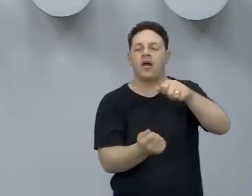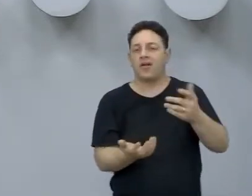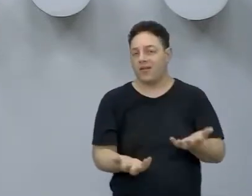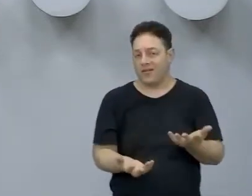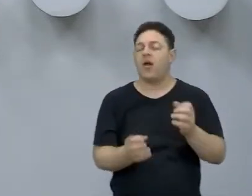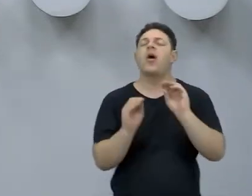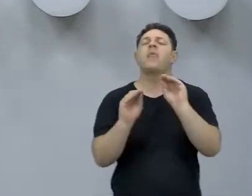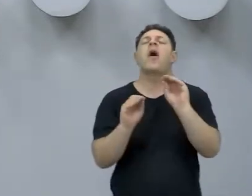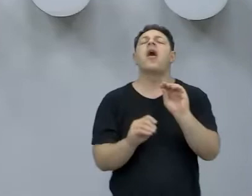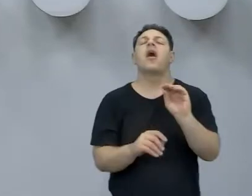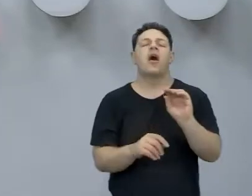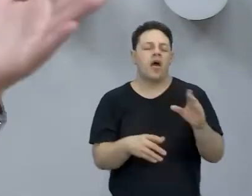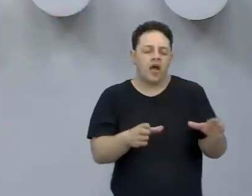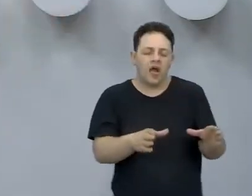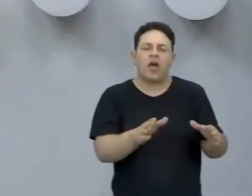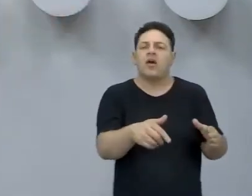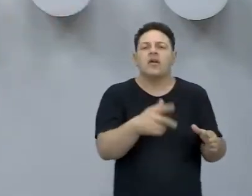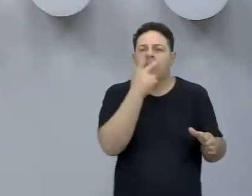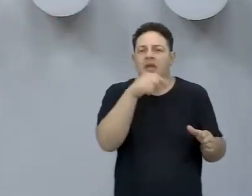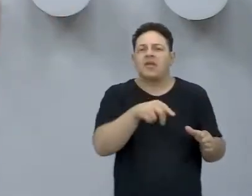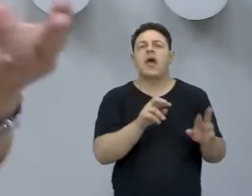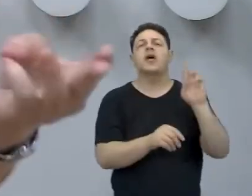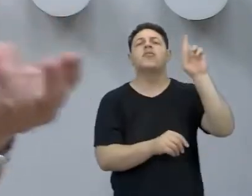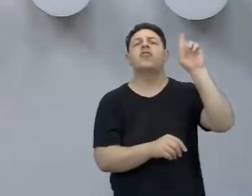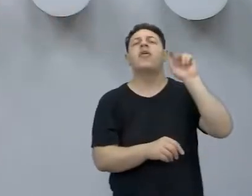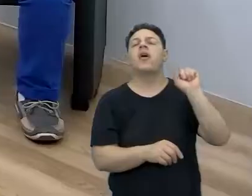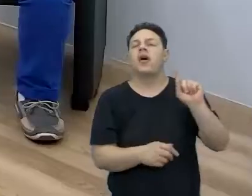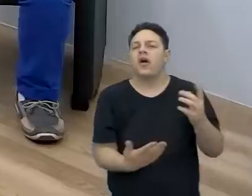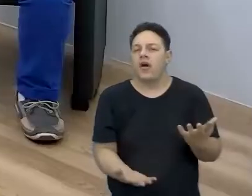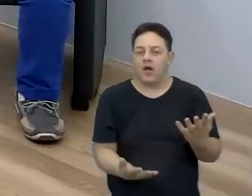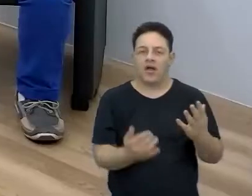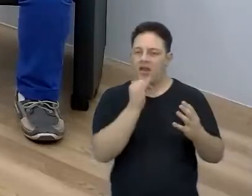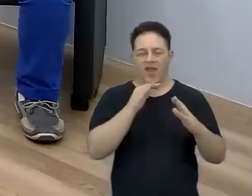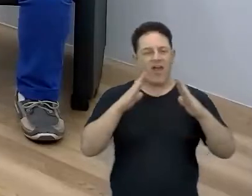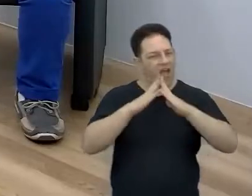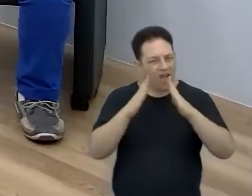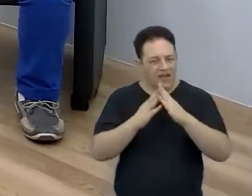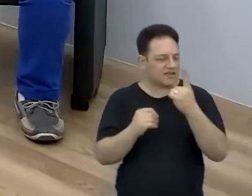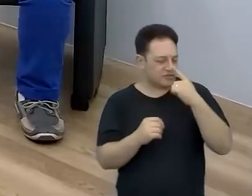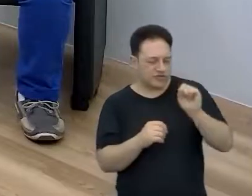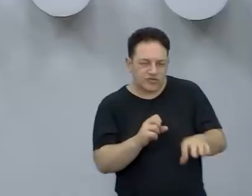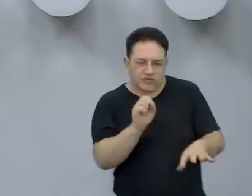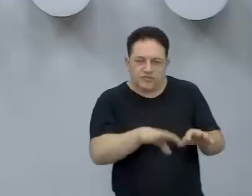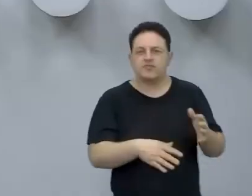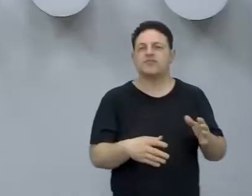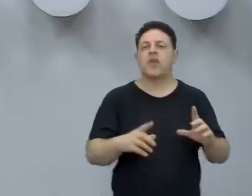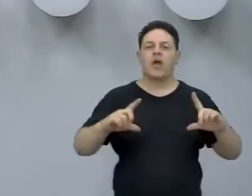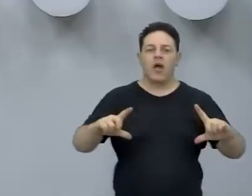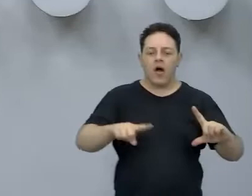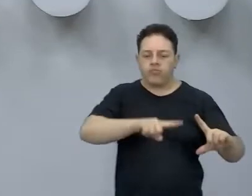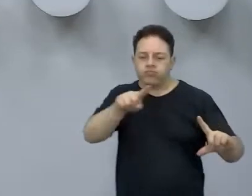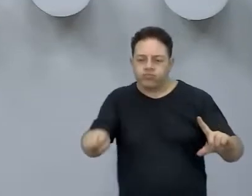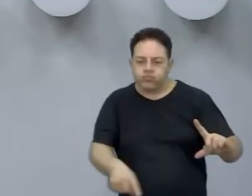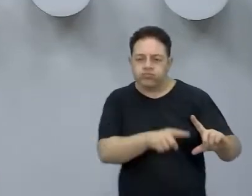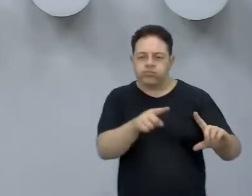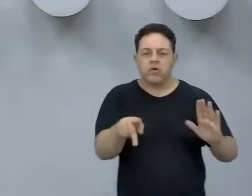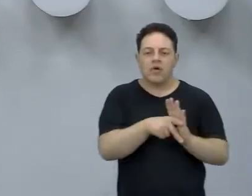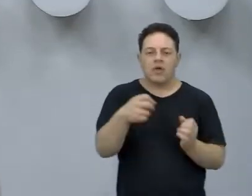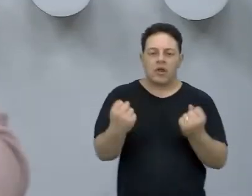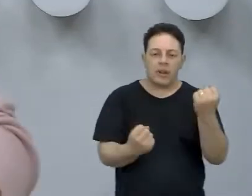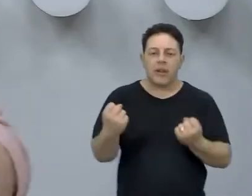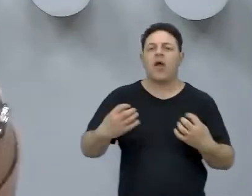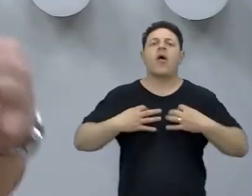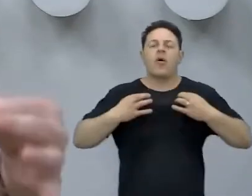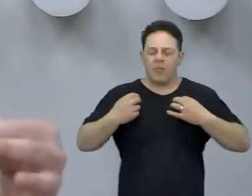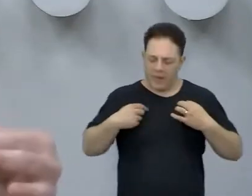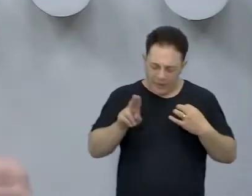responsável por esses resíduos sólidos, seja ele o lixo produzido em casa, né? O pneu que eu vou trocar do meu carro, a roupa que eu não